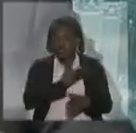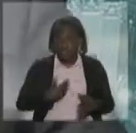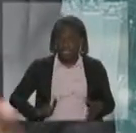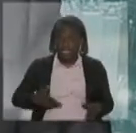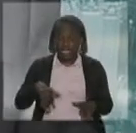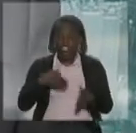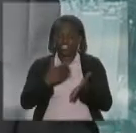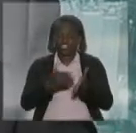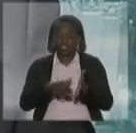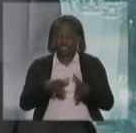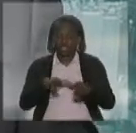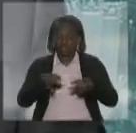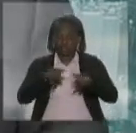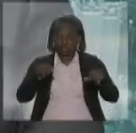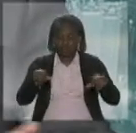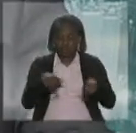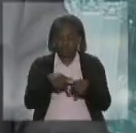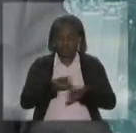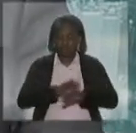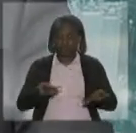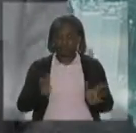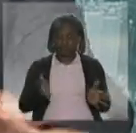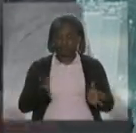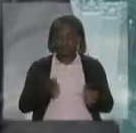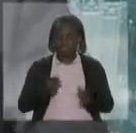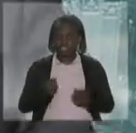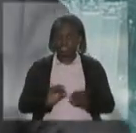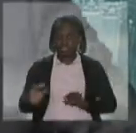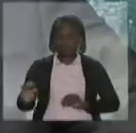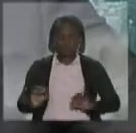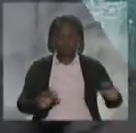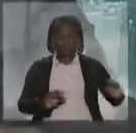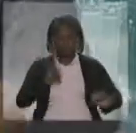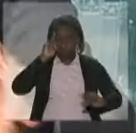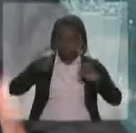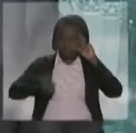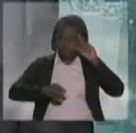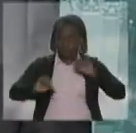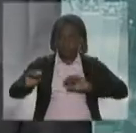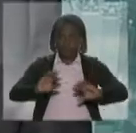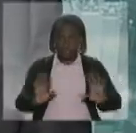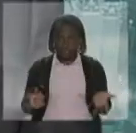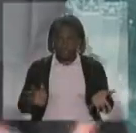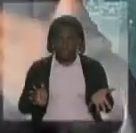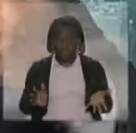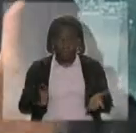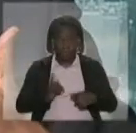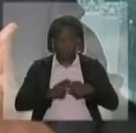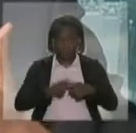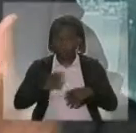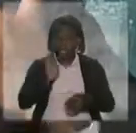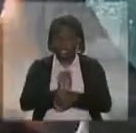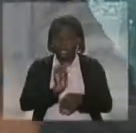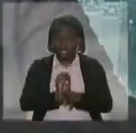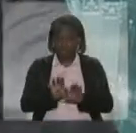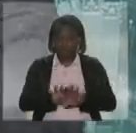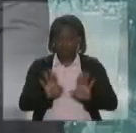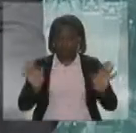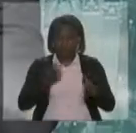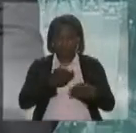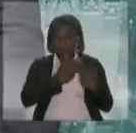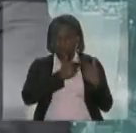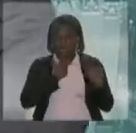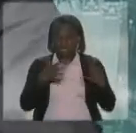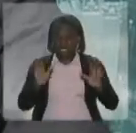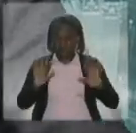ter um escritório só desviando verba mandando verba pra cá pra lá porque o estado abriu mão de suas responsabilidades